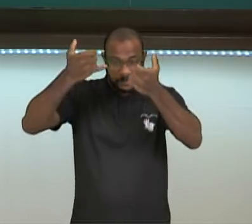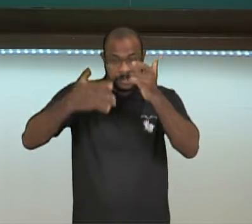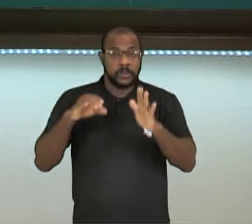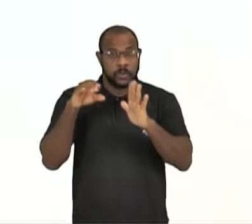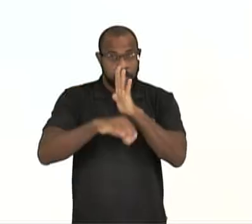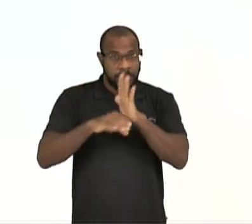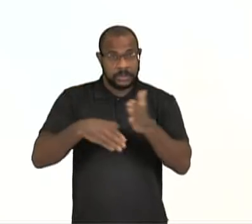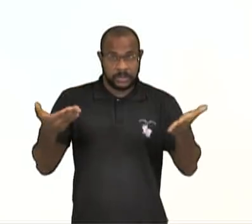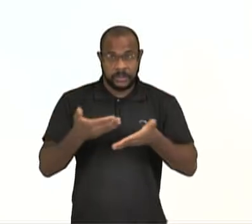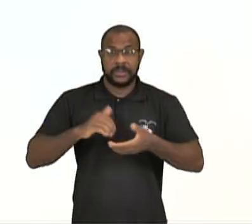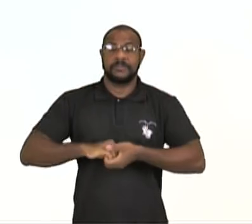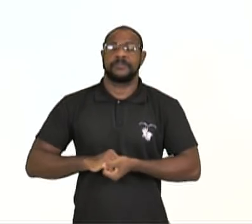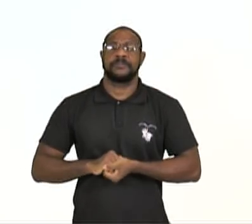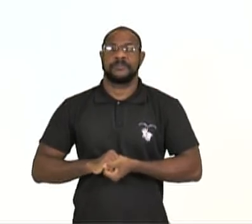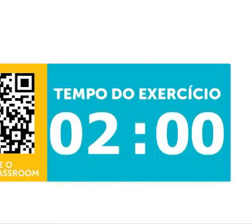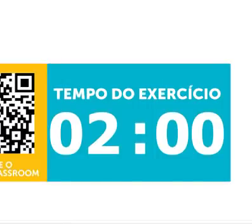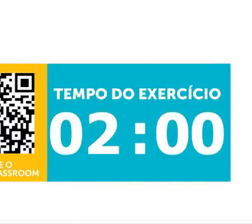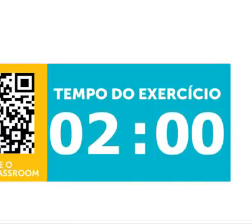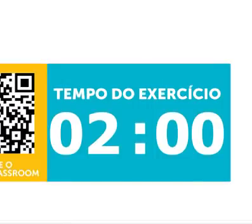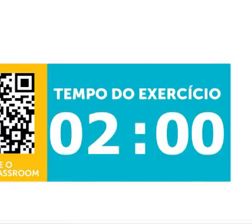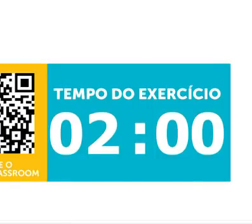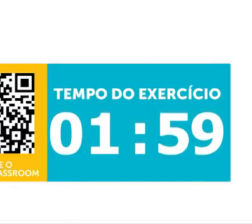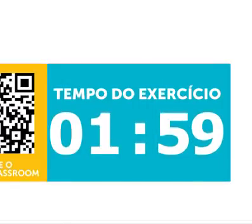E aí